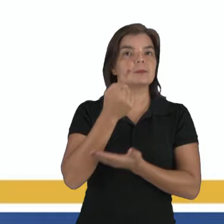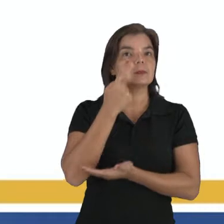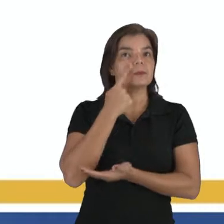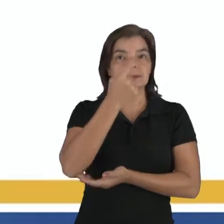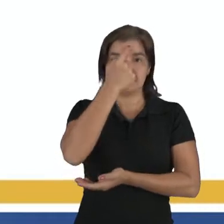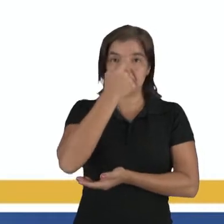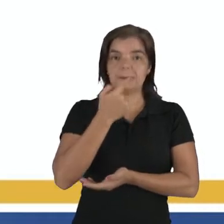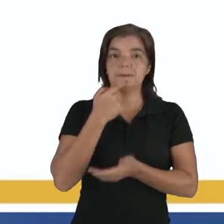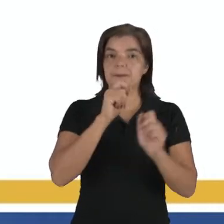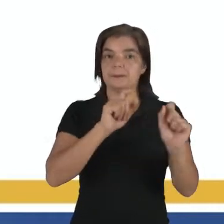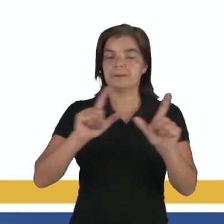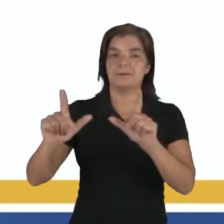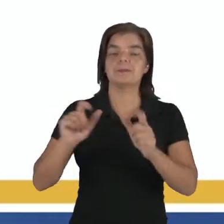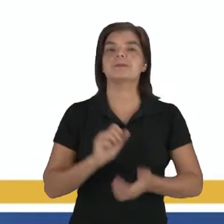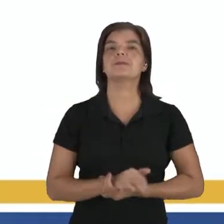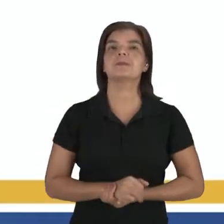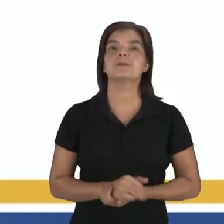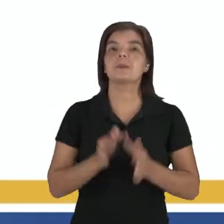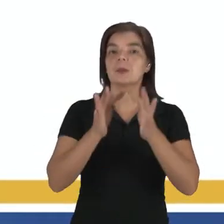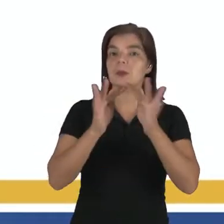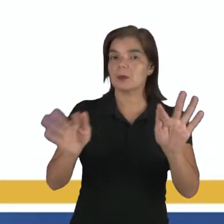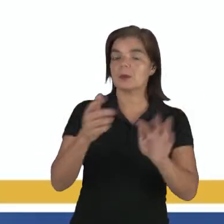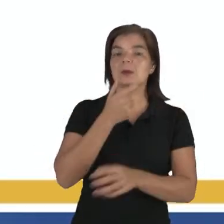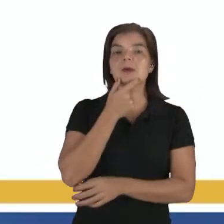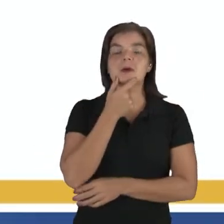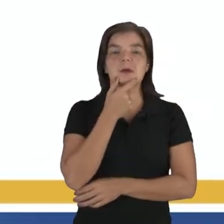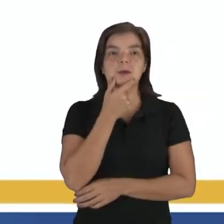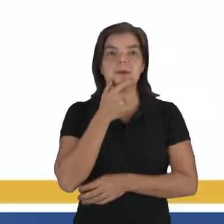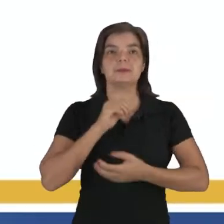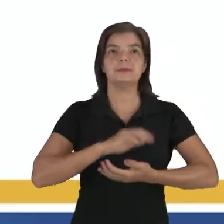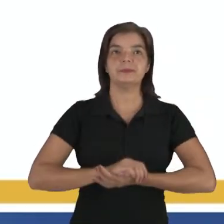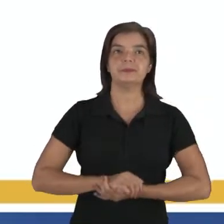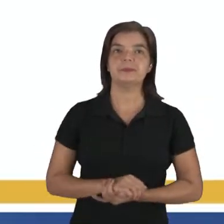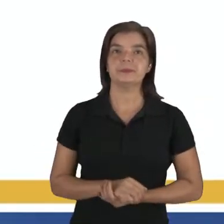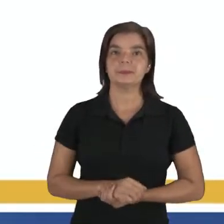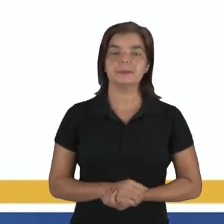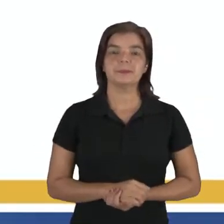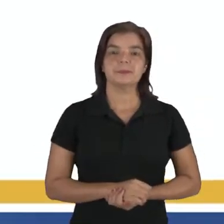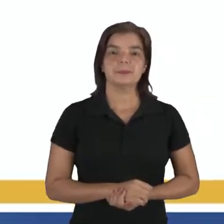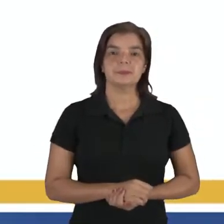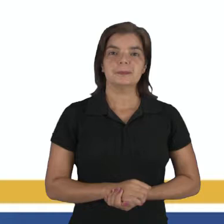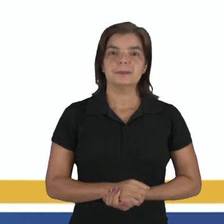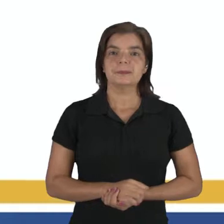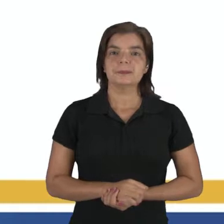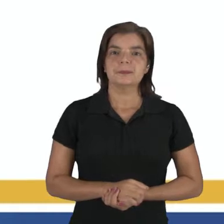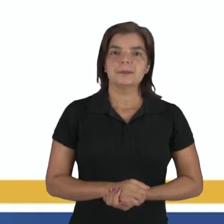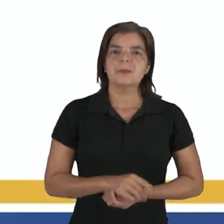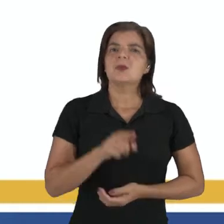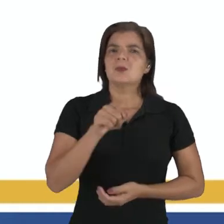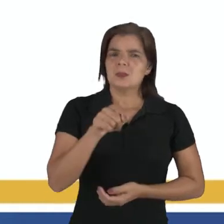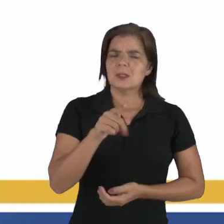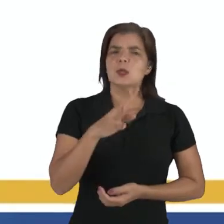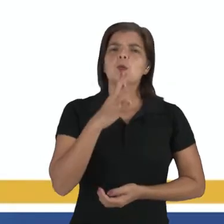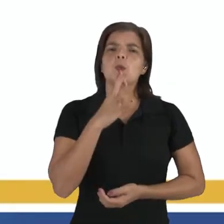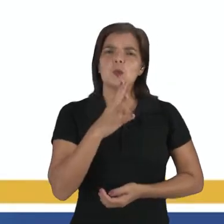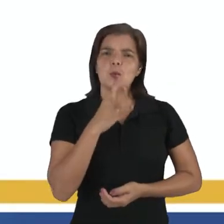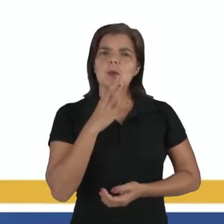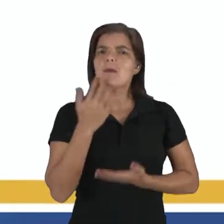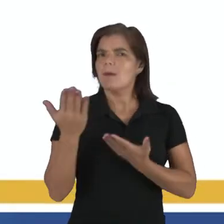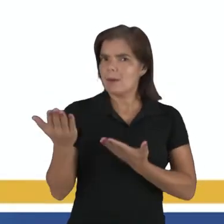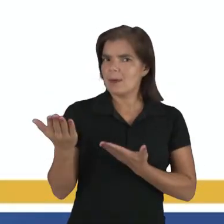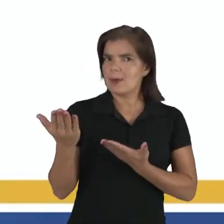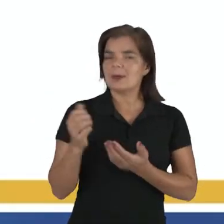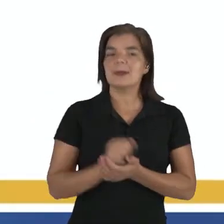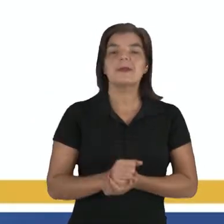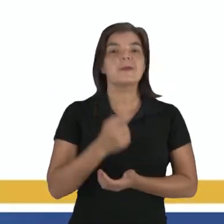olhem a imagem aí. Do you know him? Let's read some information and find out. Vocês conhecem